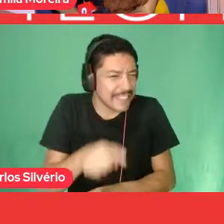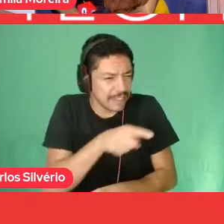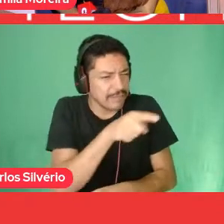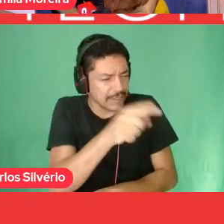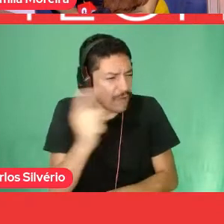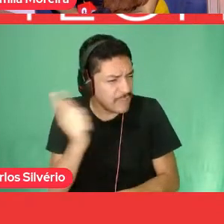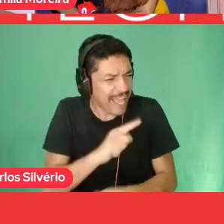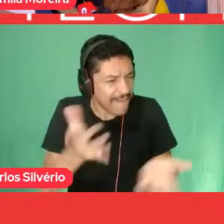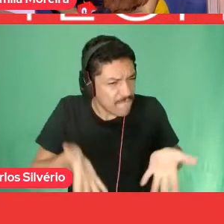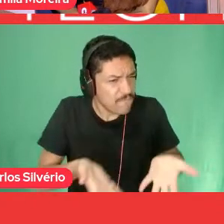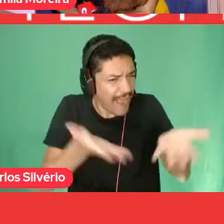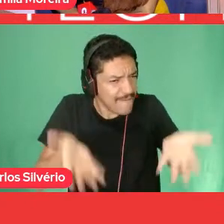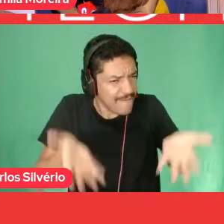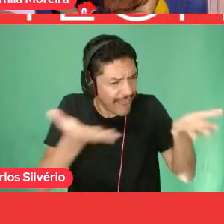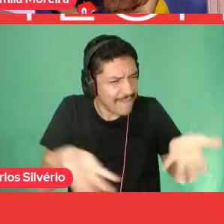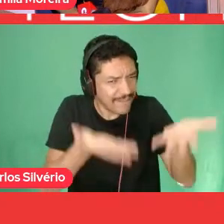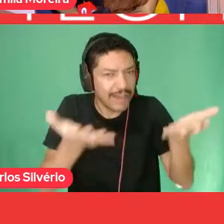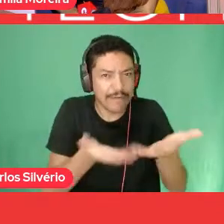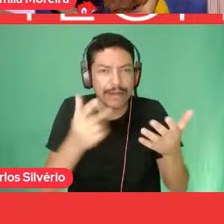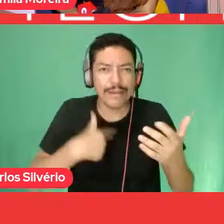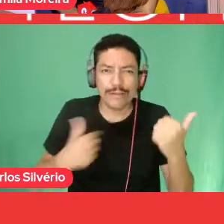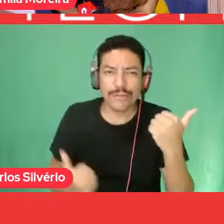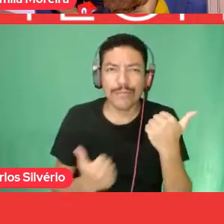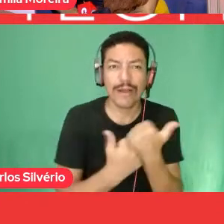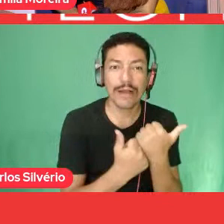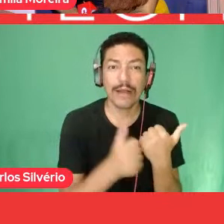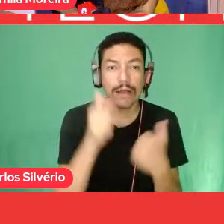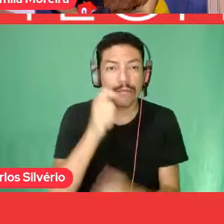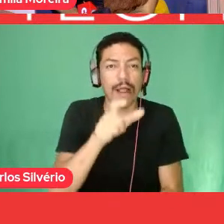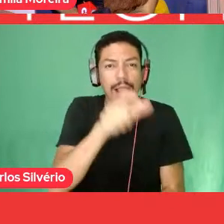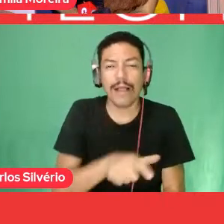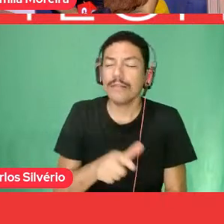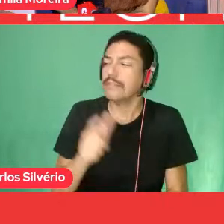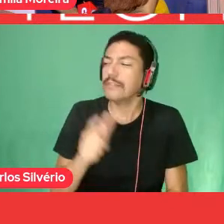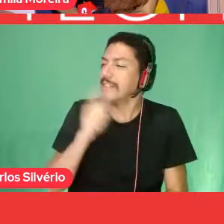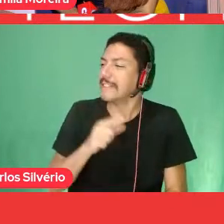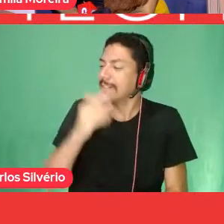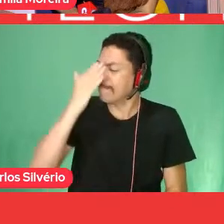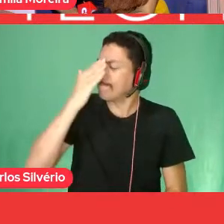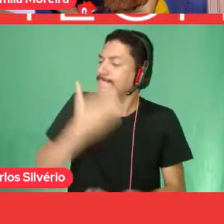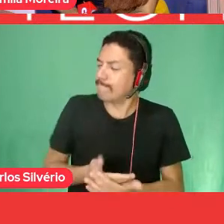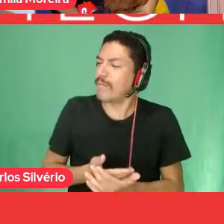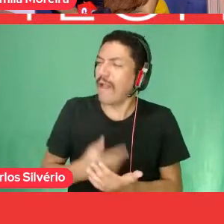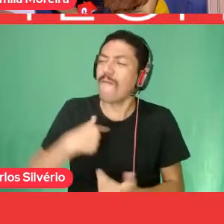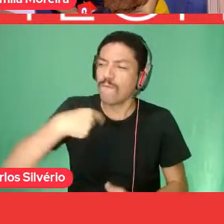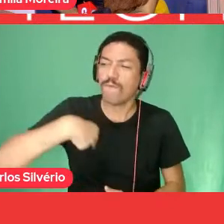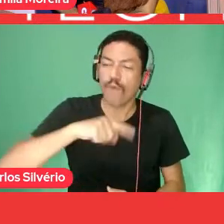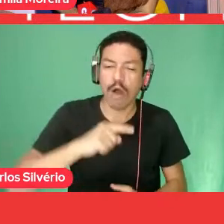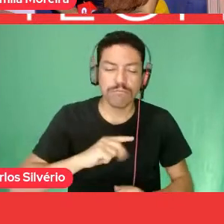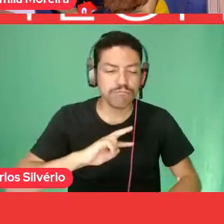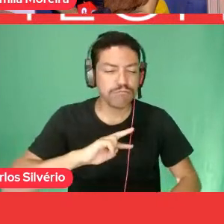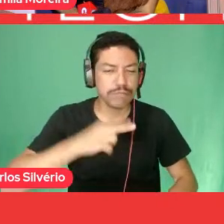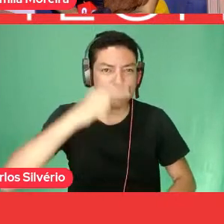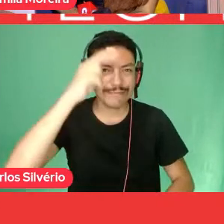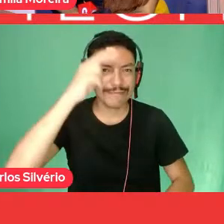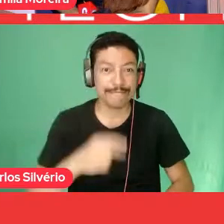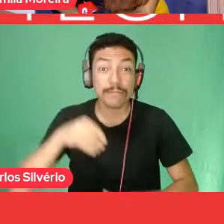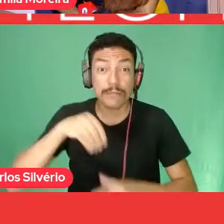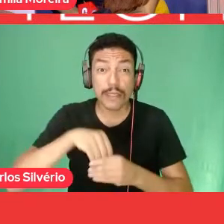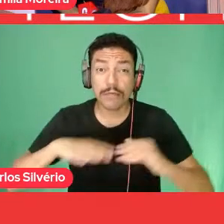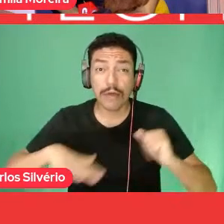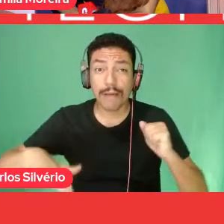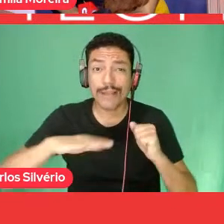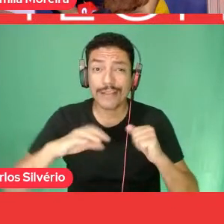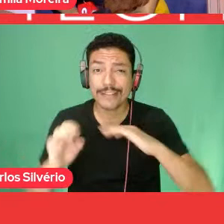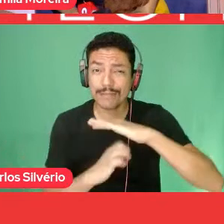para te suportar, o quanto isso a mulher responde, então eu vou. Né? E aí, quando a gente traz isso para um ambiente corporativo, a gente